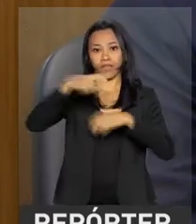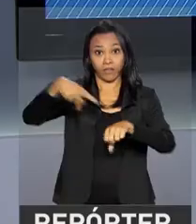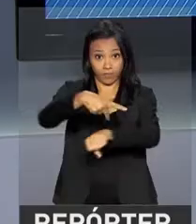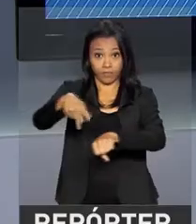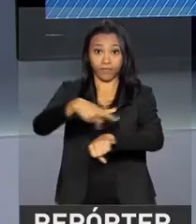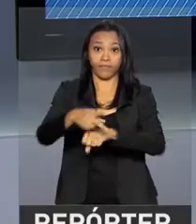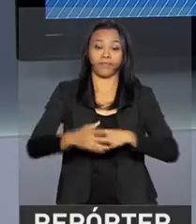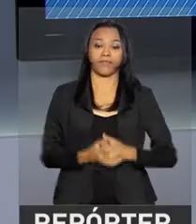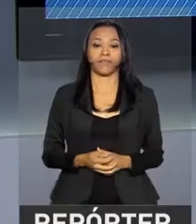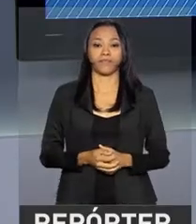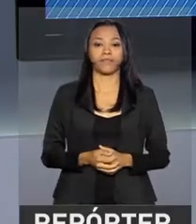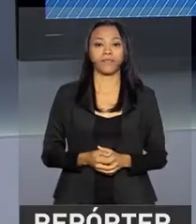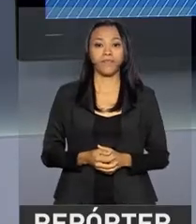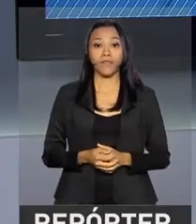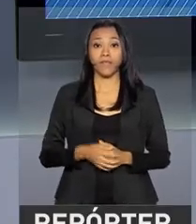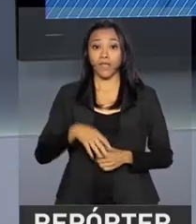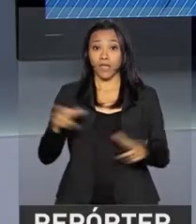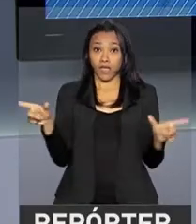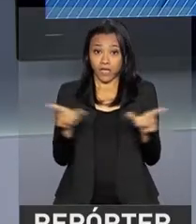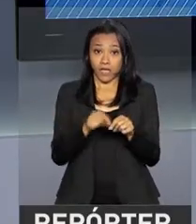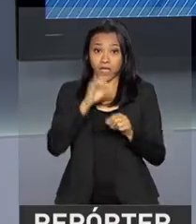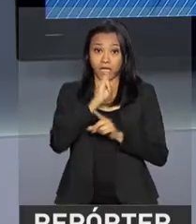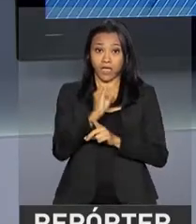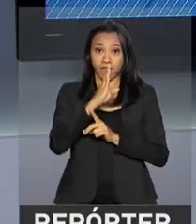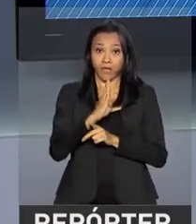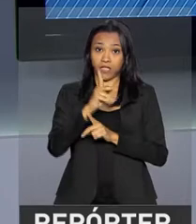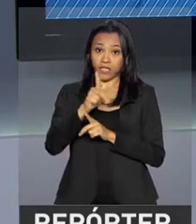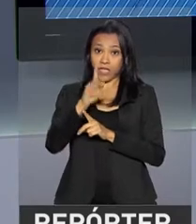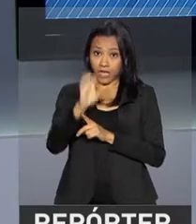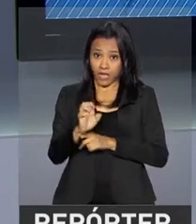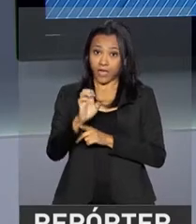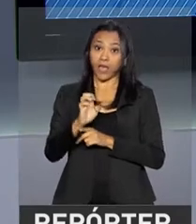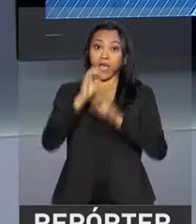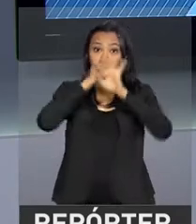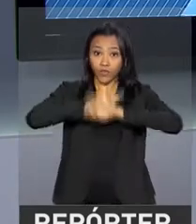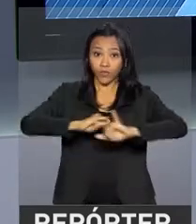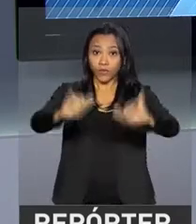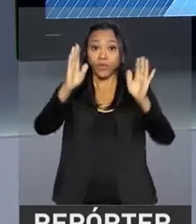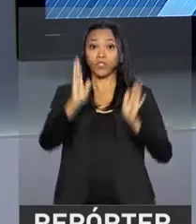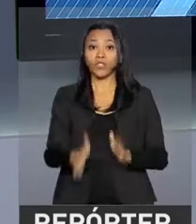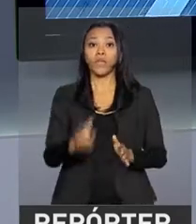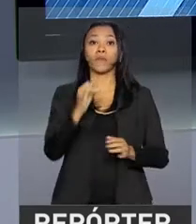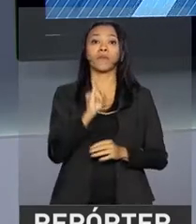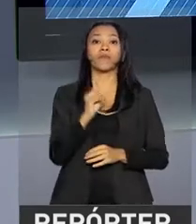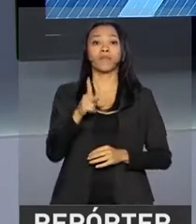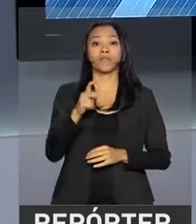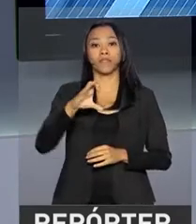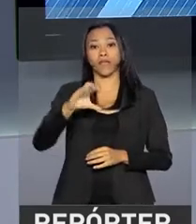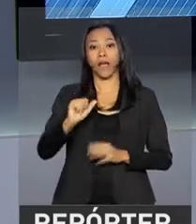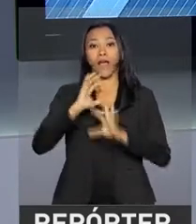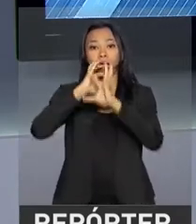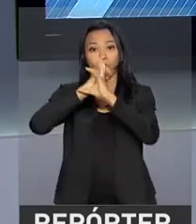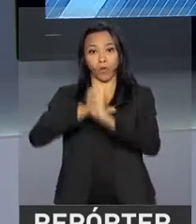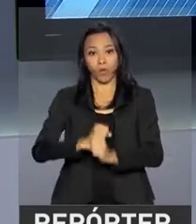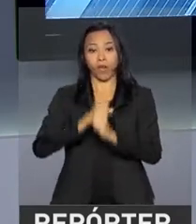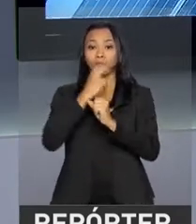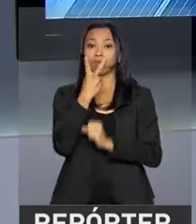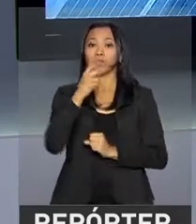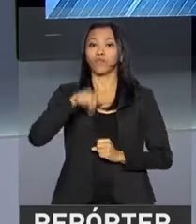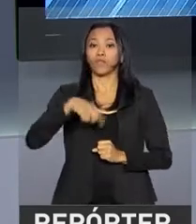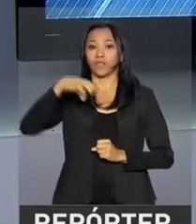hoje o ibge é divulgou hoje que o ipc acumulado em 2017 ficou em 2,95 por